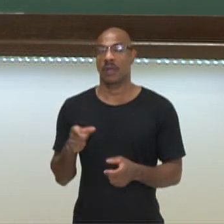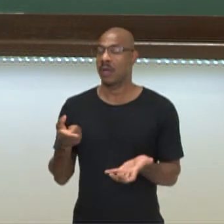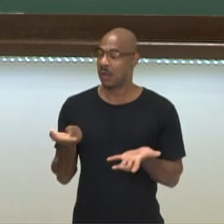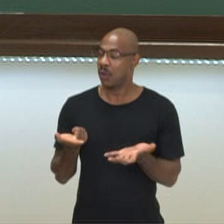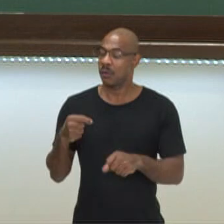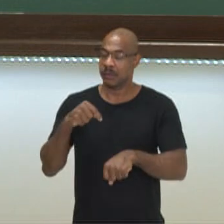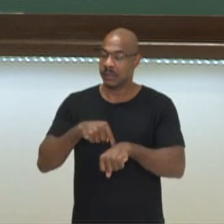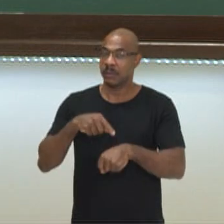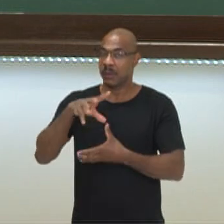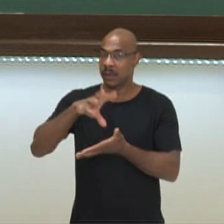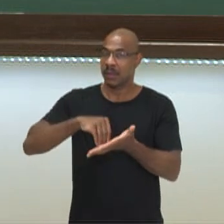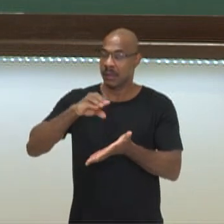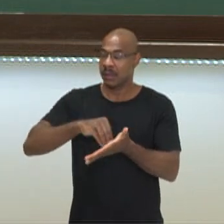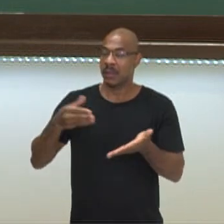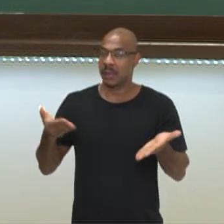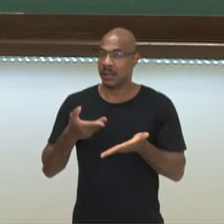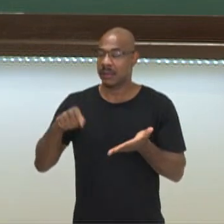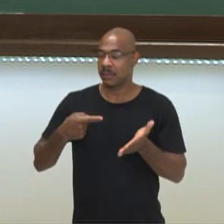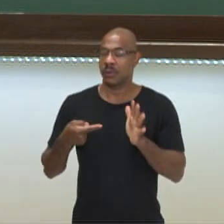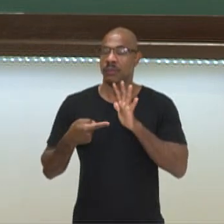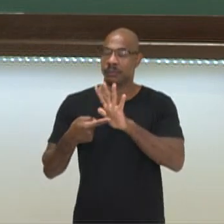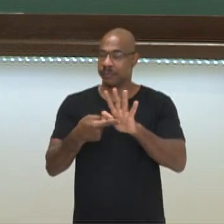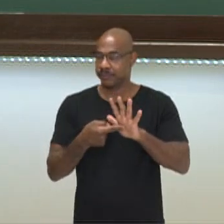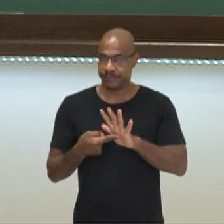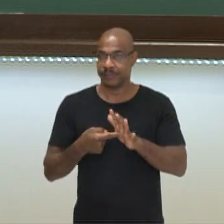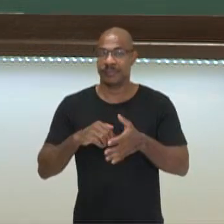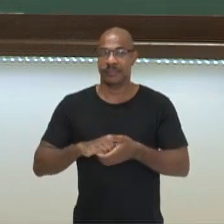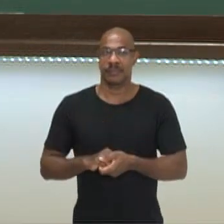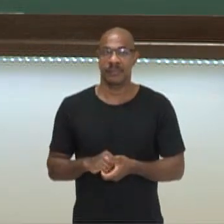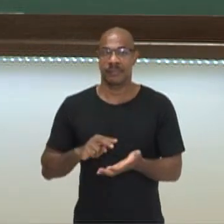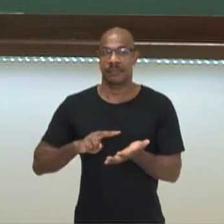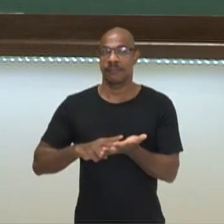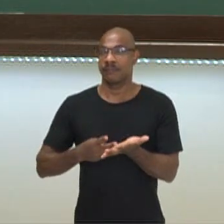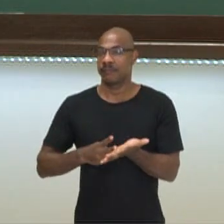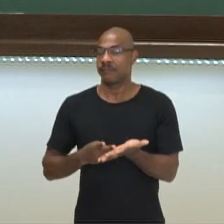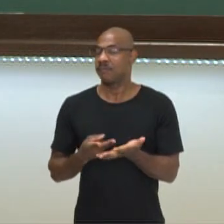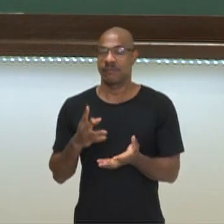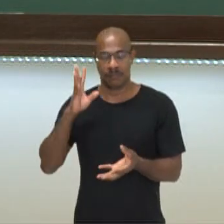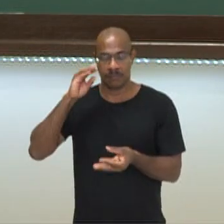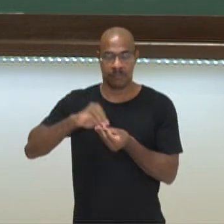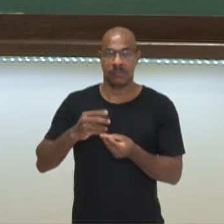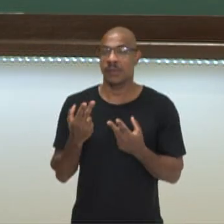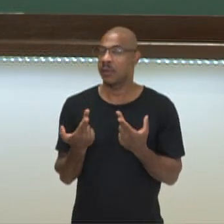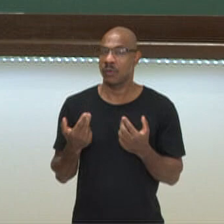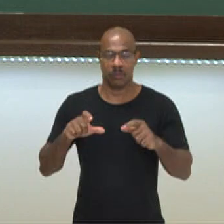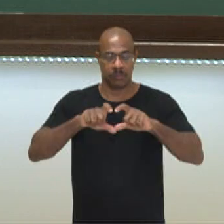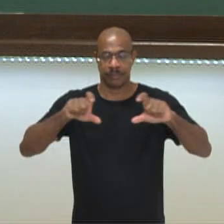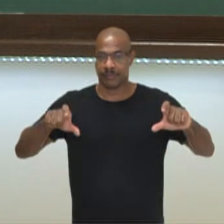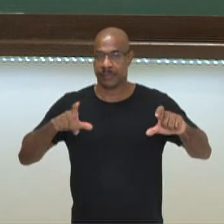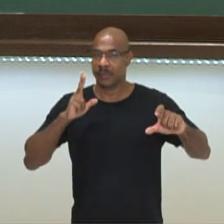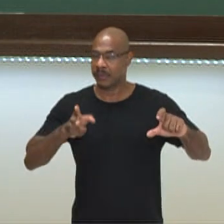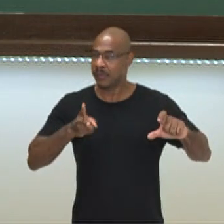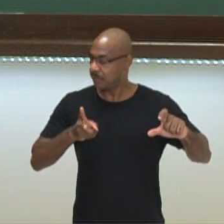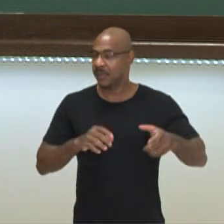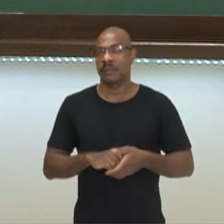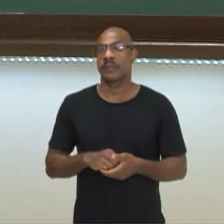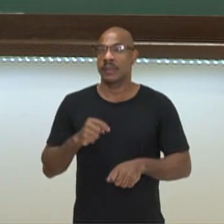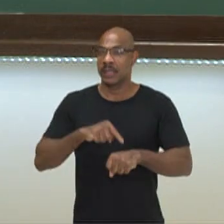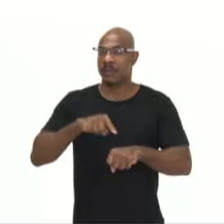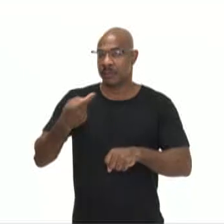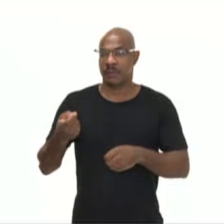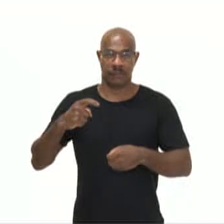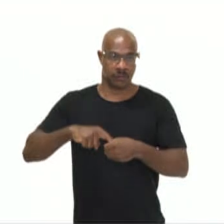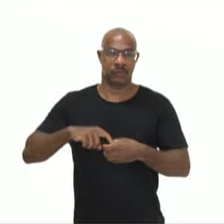tempo para vocês copiarem esse segundo exemplo de enunciado que traduz a mesma expressão numérica. Tempo e a gente já